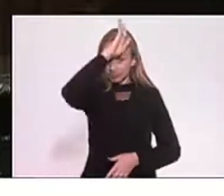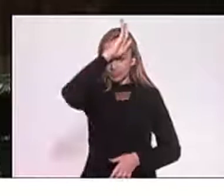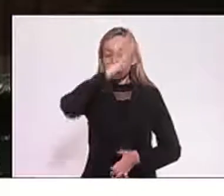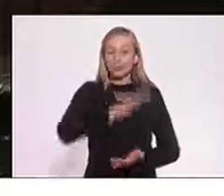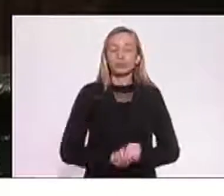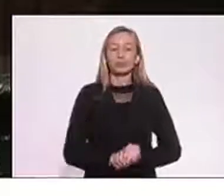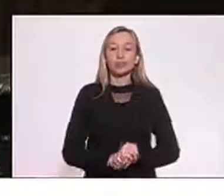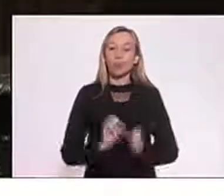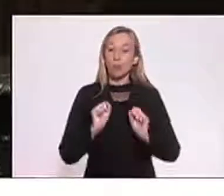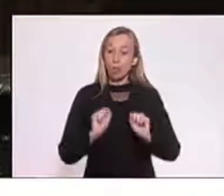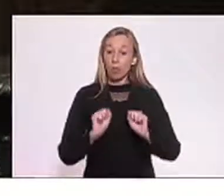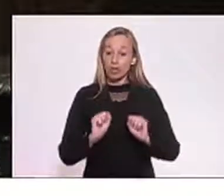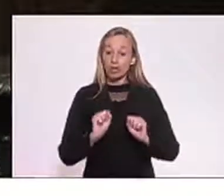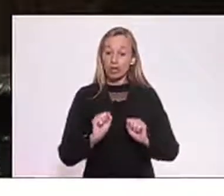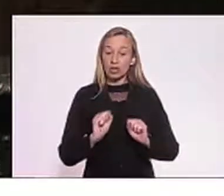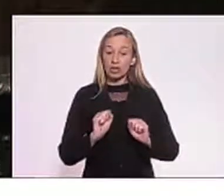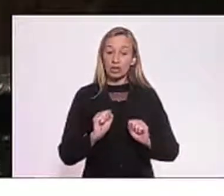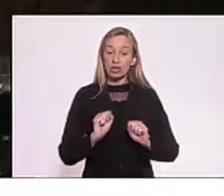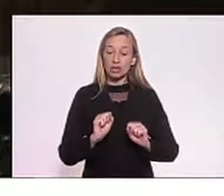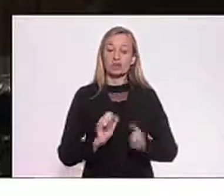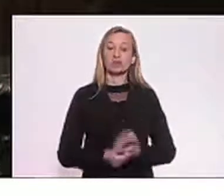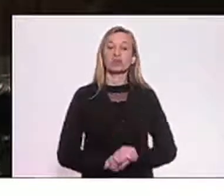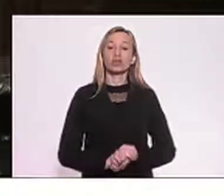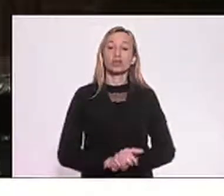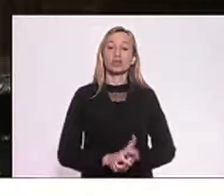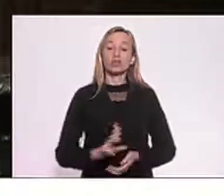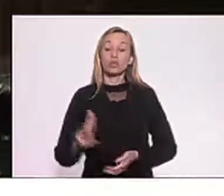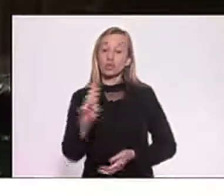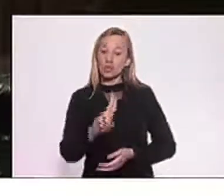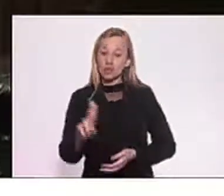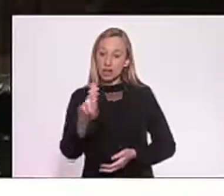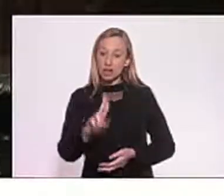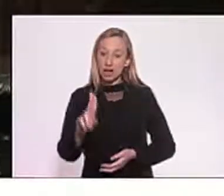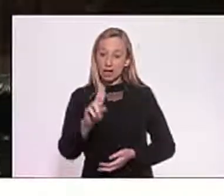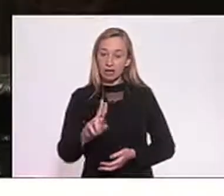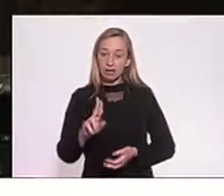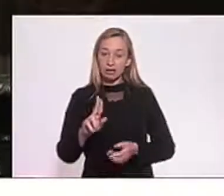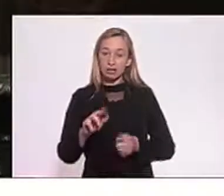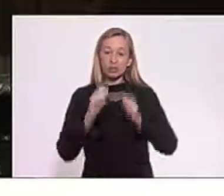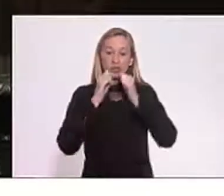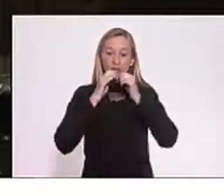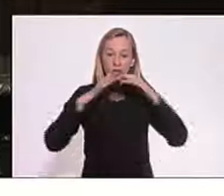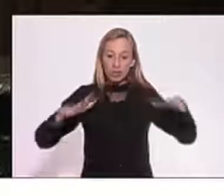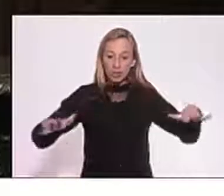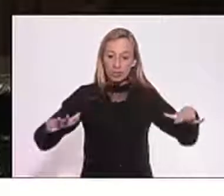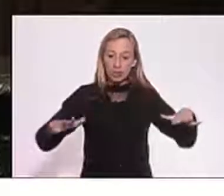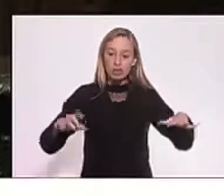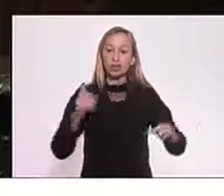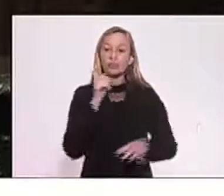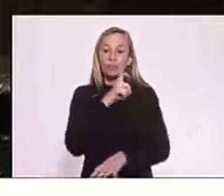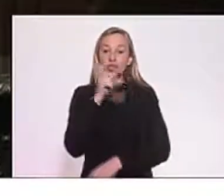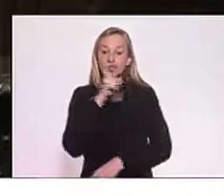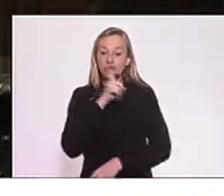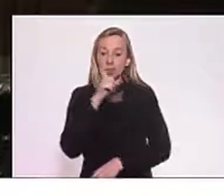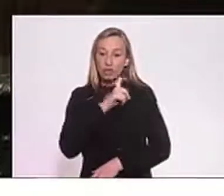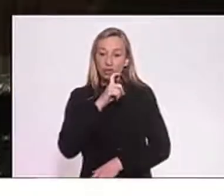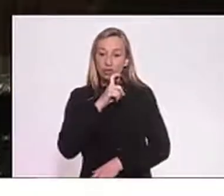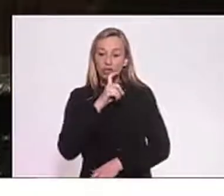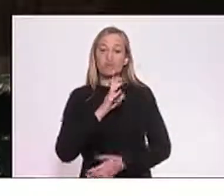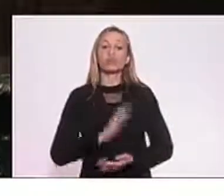ser objeto de um vazamento mentiroso e